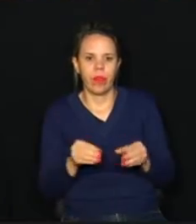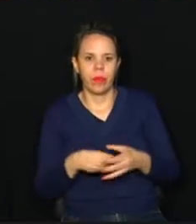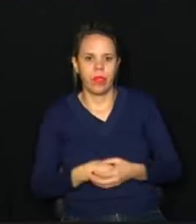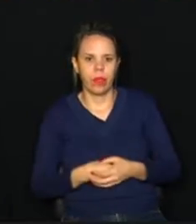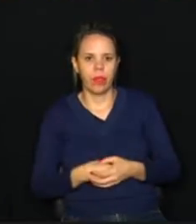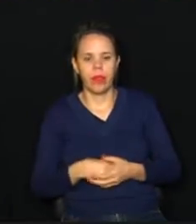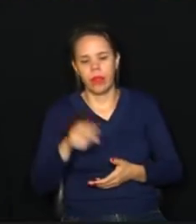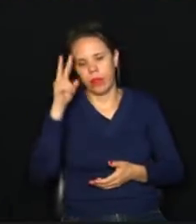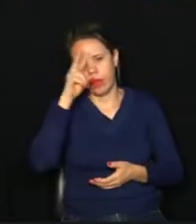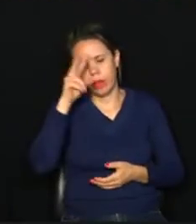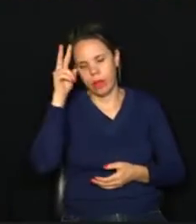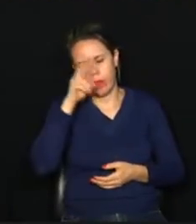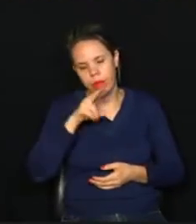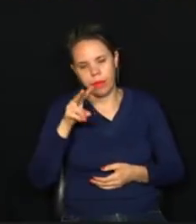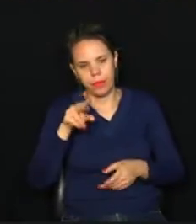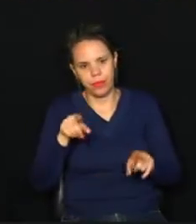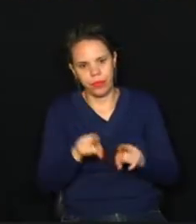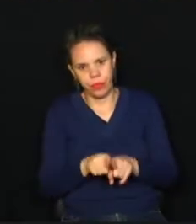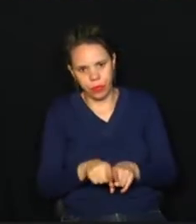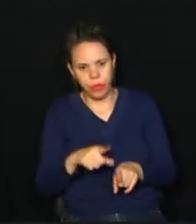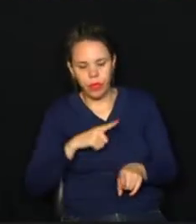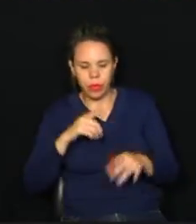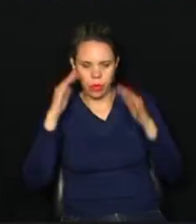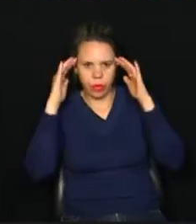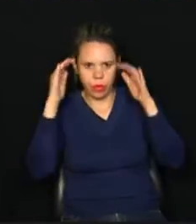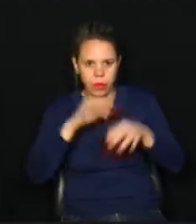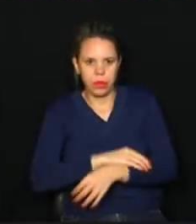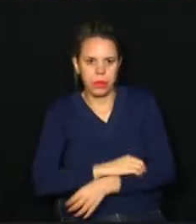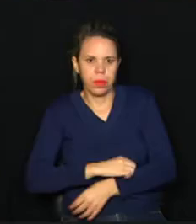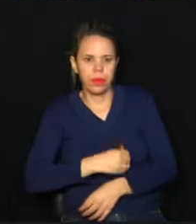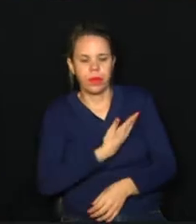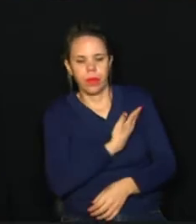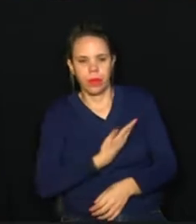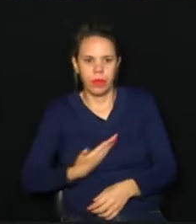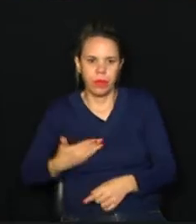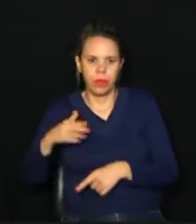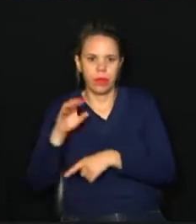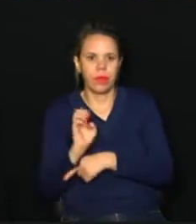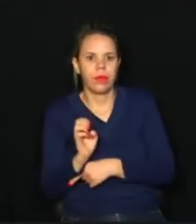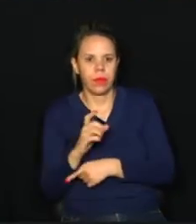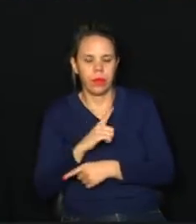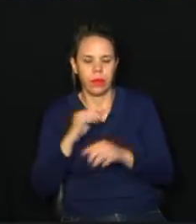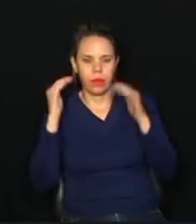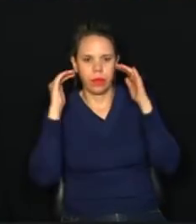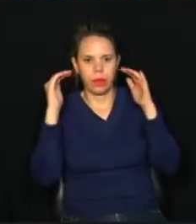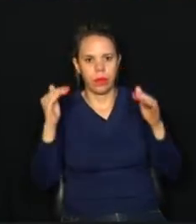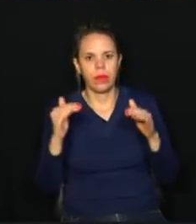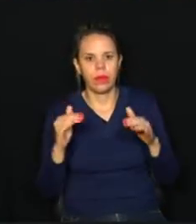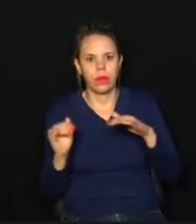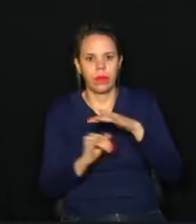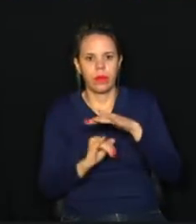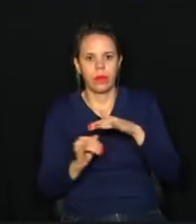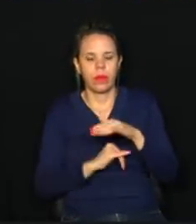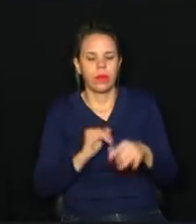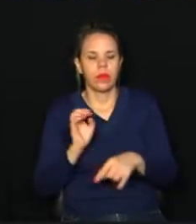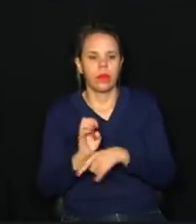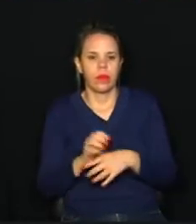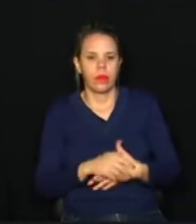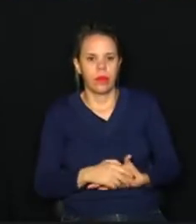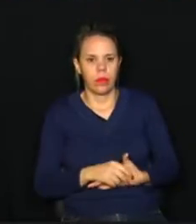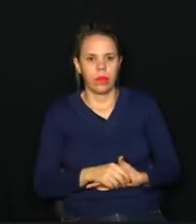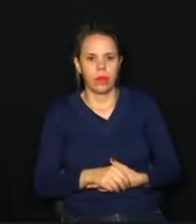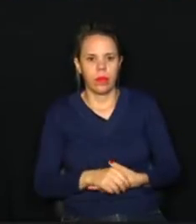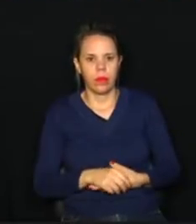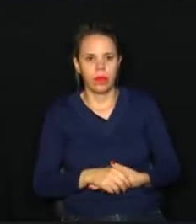quero lembrar também que há de se cumprir, o governo estadual tem que cumprir a Constituição Estadual, instalar